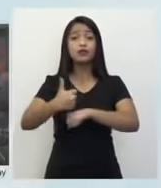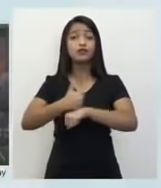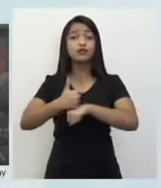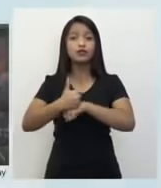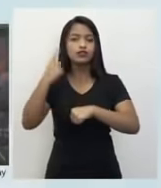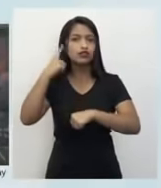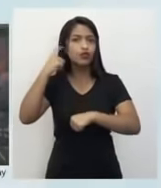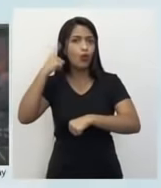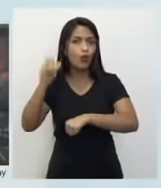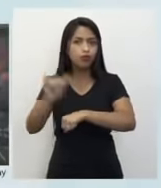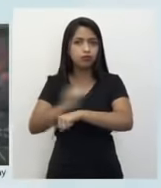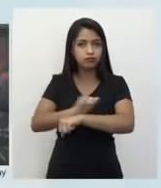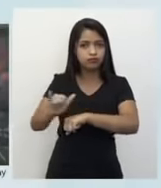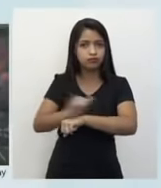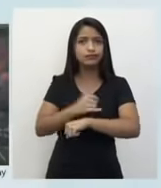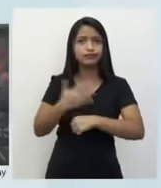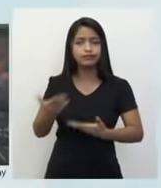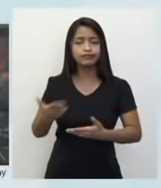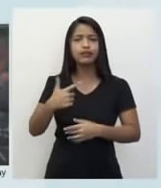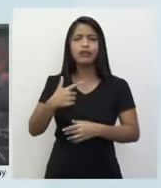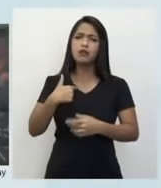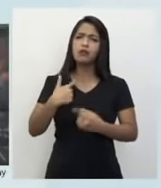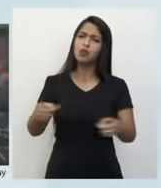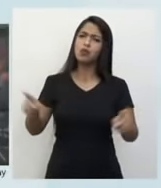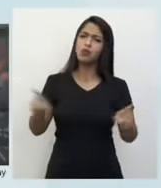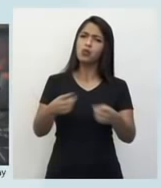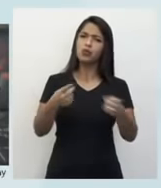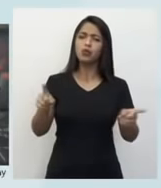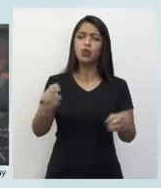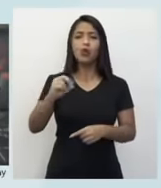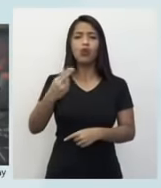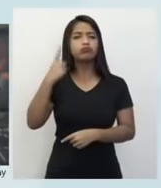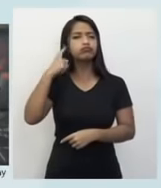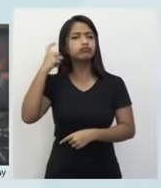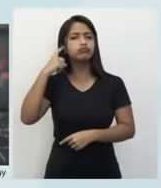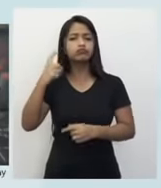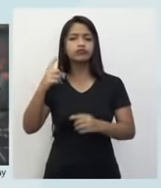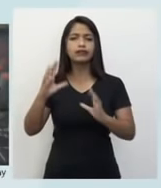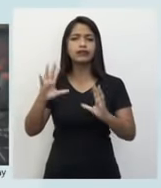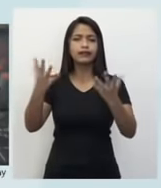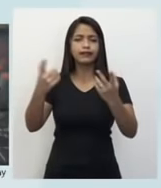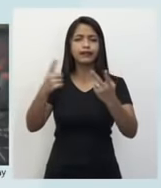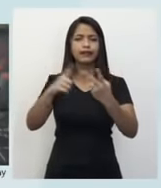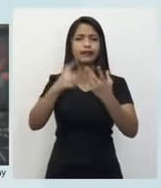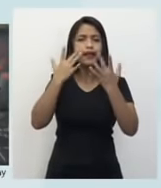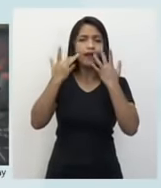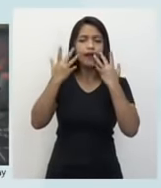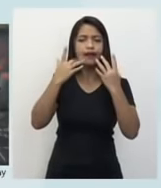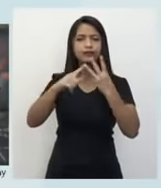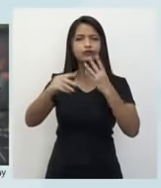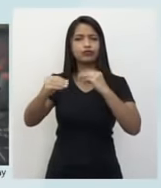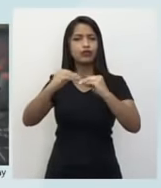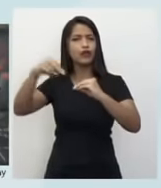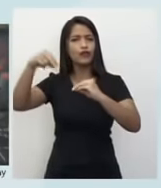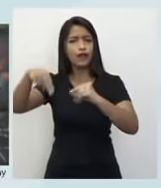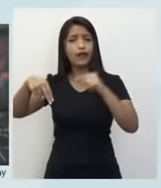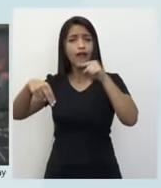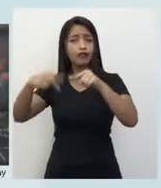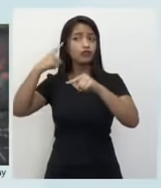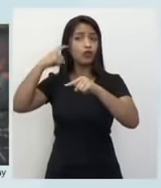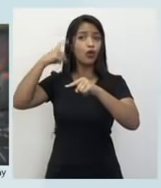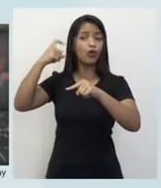vezes que escutamos alguma música ou som em espetáculos, teatro, cinema, novelas, todo esse mundo sonoro faz parte da criação da